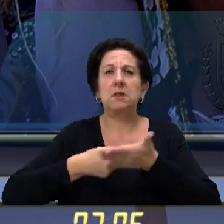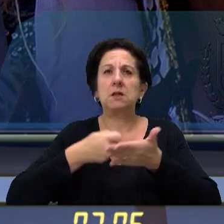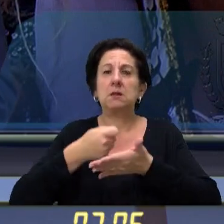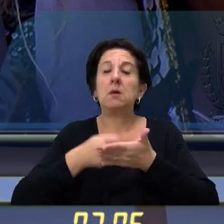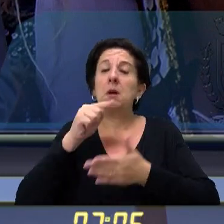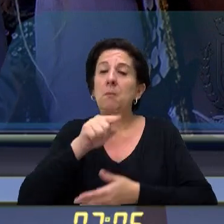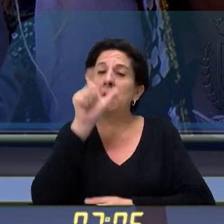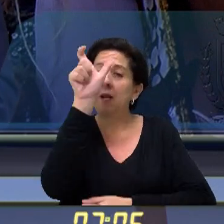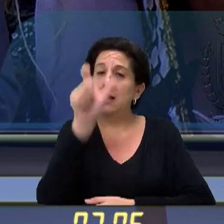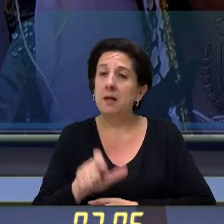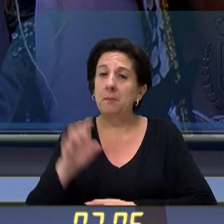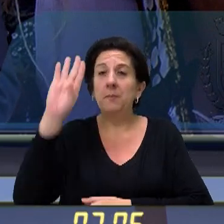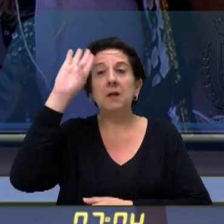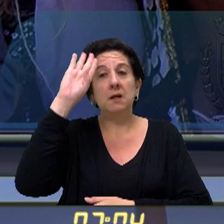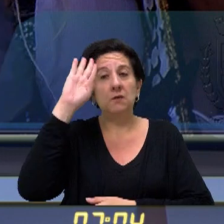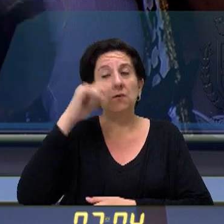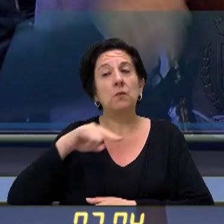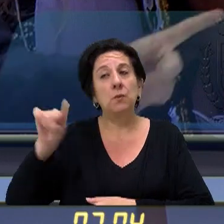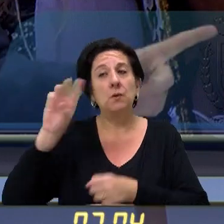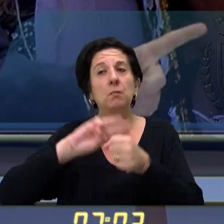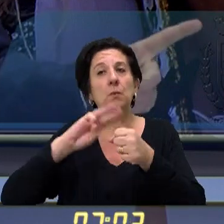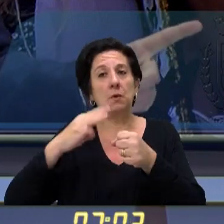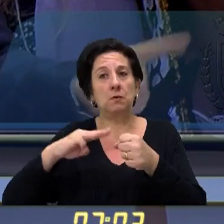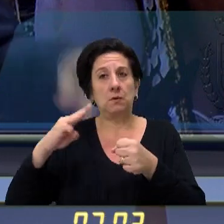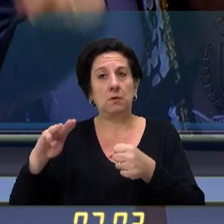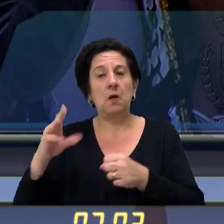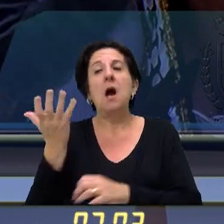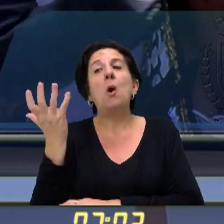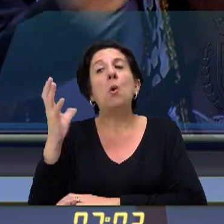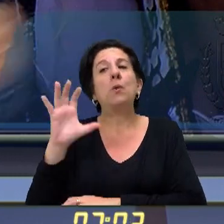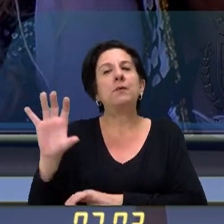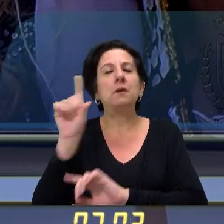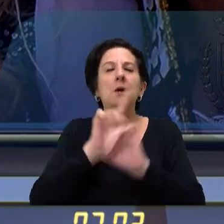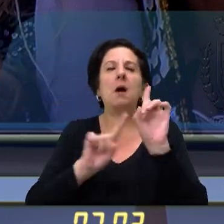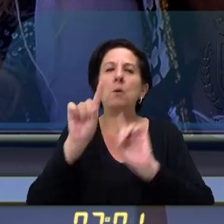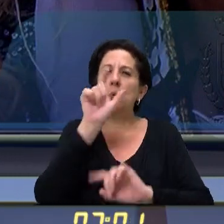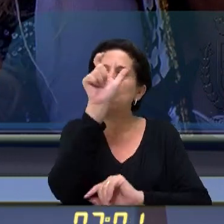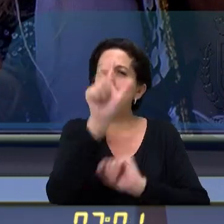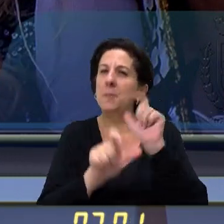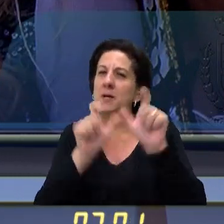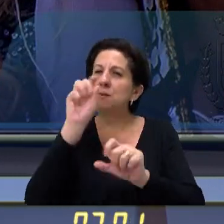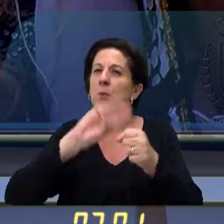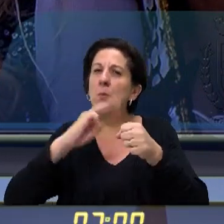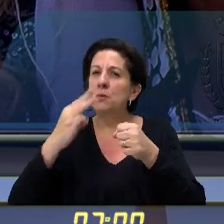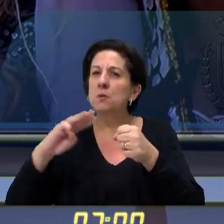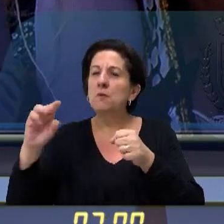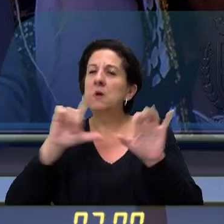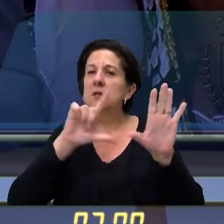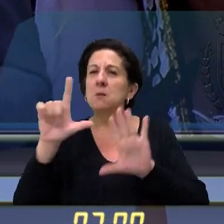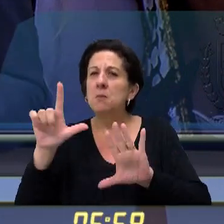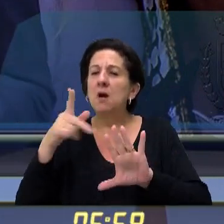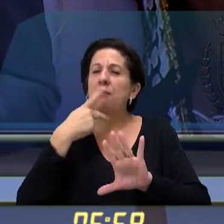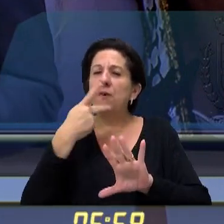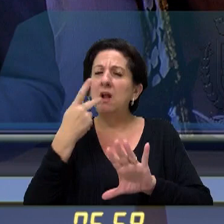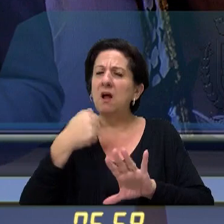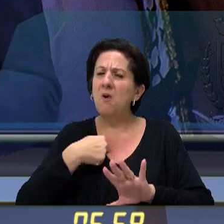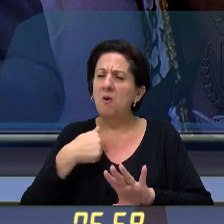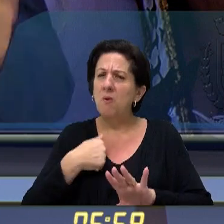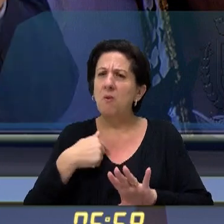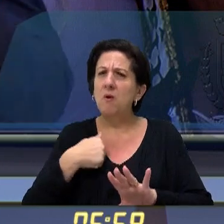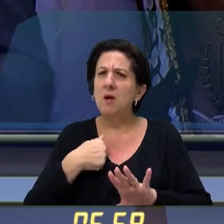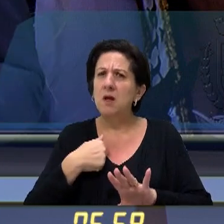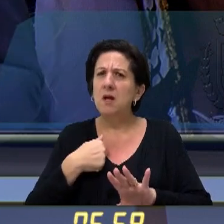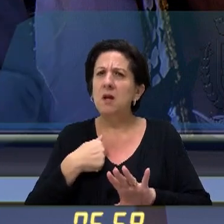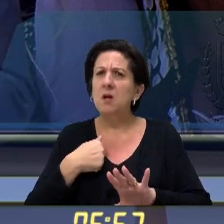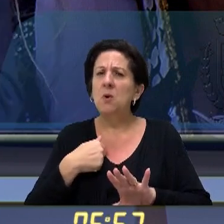esse brigadiano ter ido lá. Ao contrário de que algumas pessoas lá em Monte Alverno semana falaram que este vereador